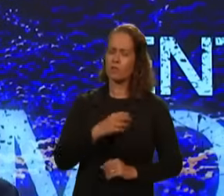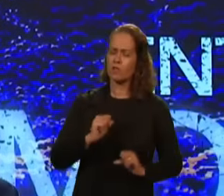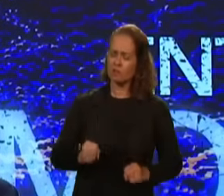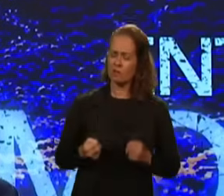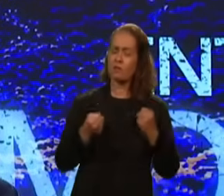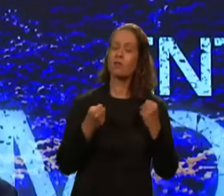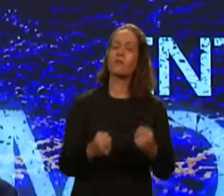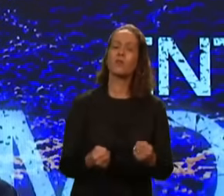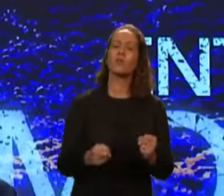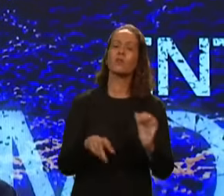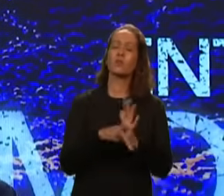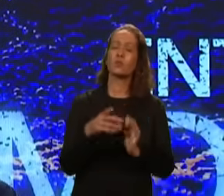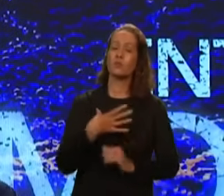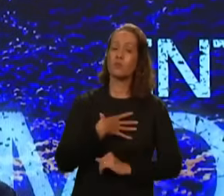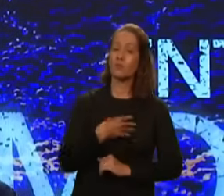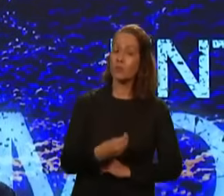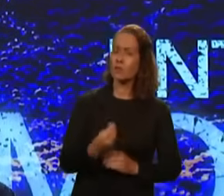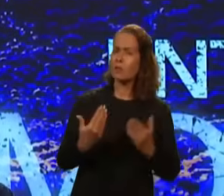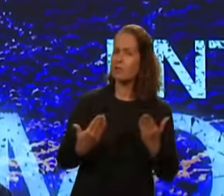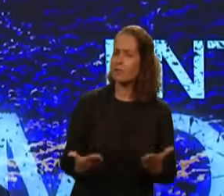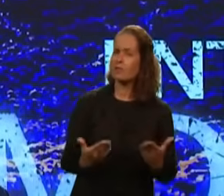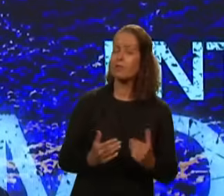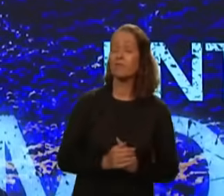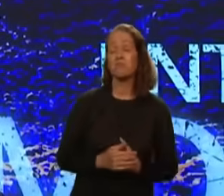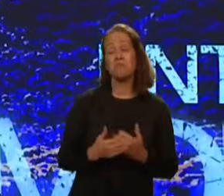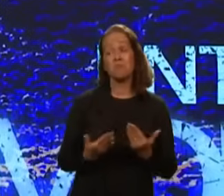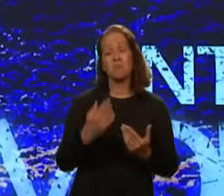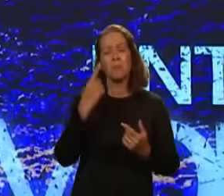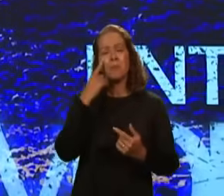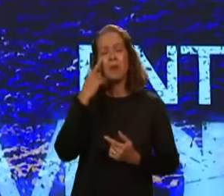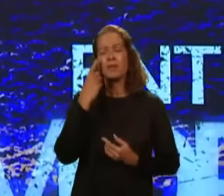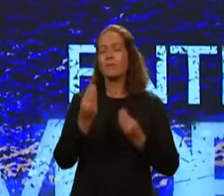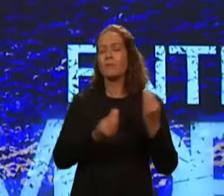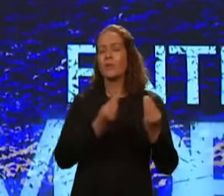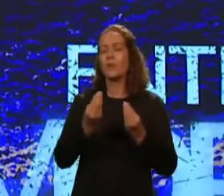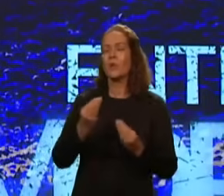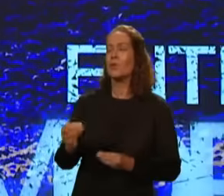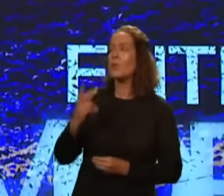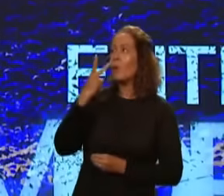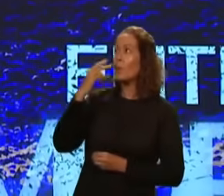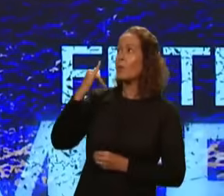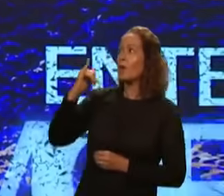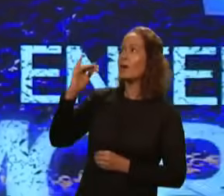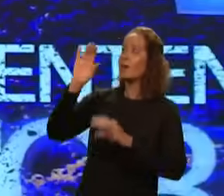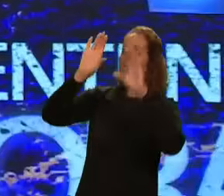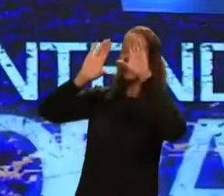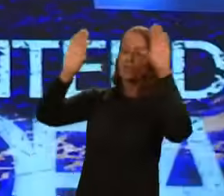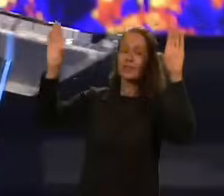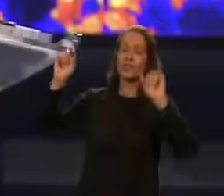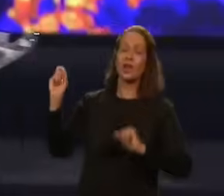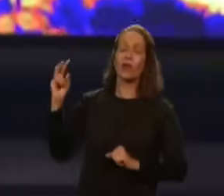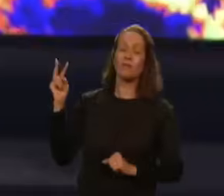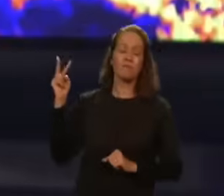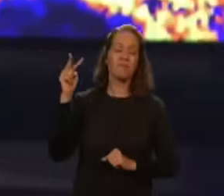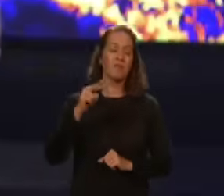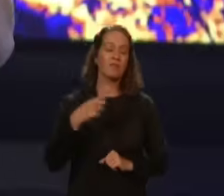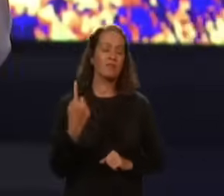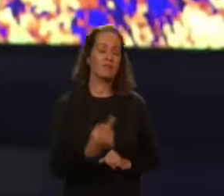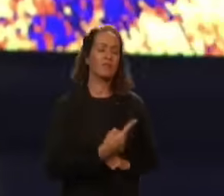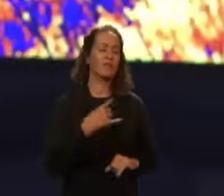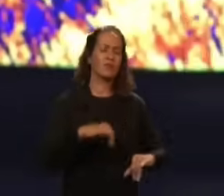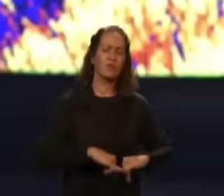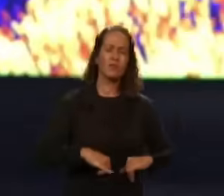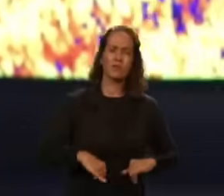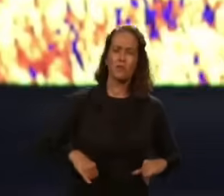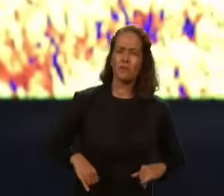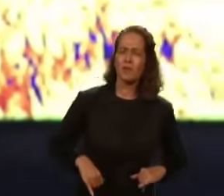defende a causa dele esse tanto, o que não fará o Pai Celestial? Quando vê a gente sofrer, quando vê a gente viver uma tragédia na nossa